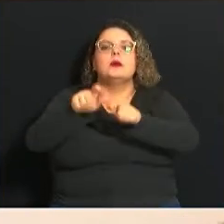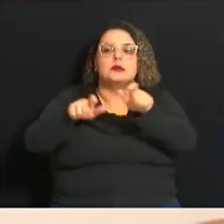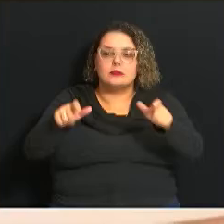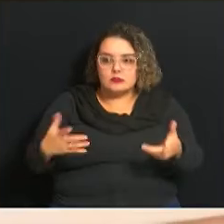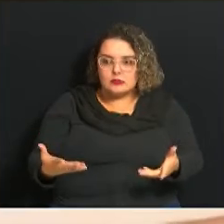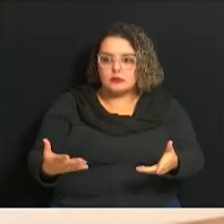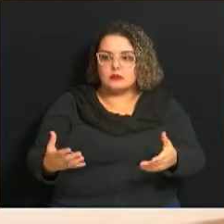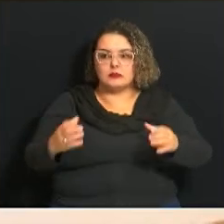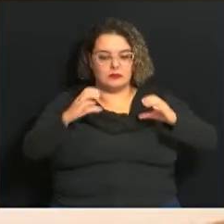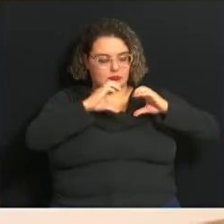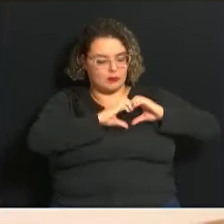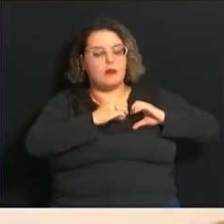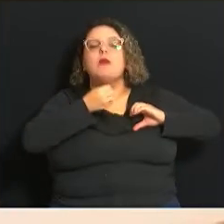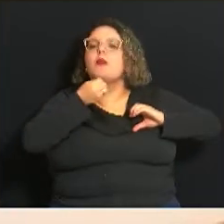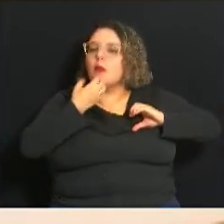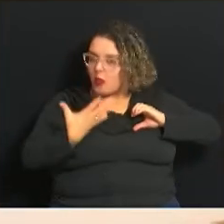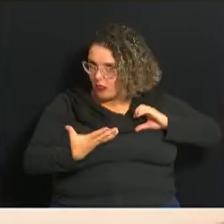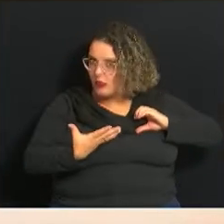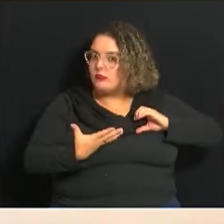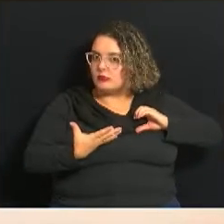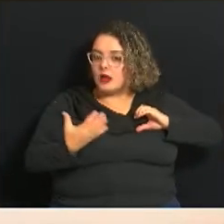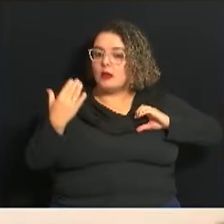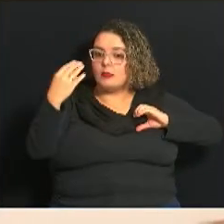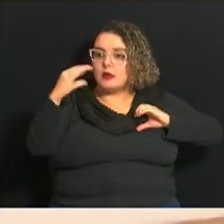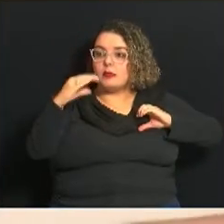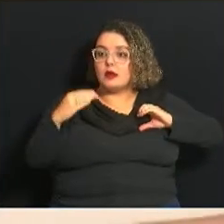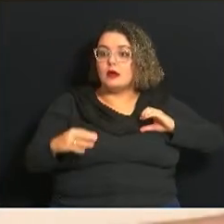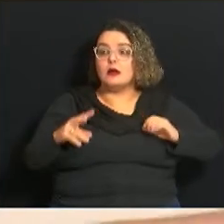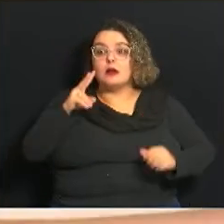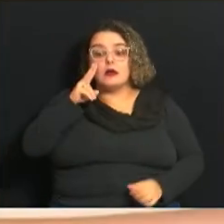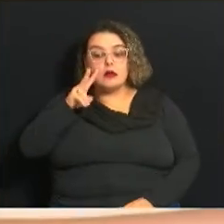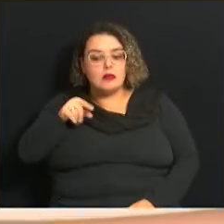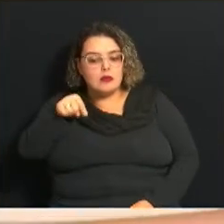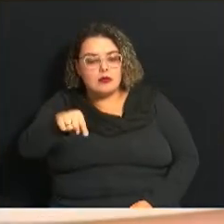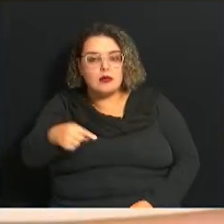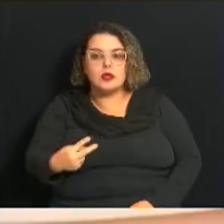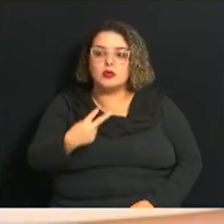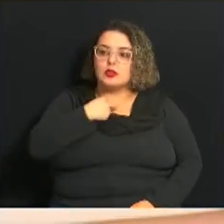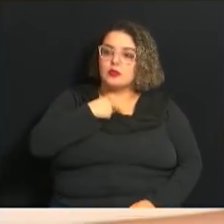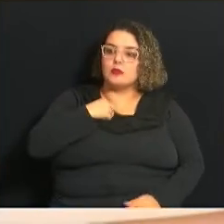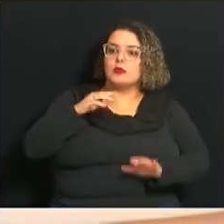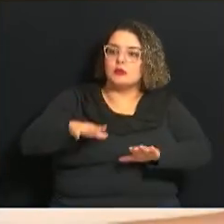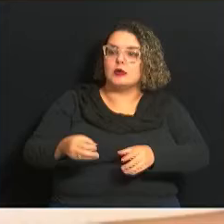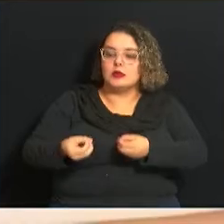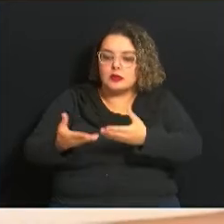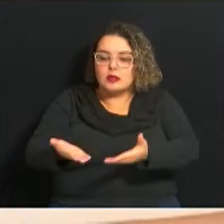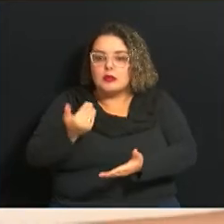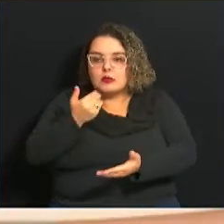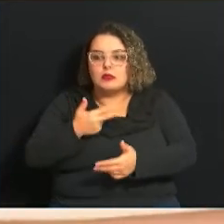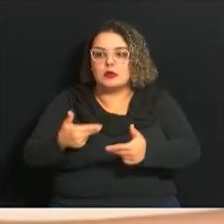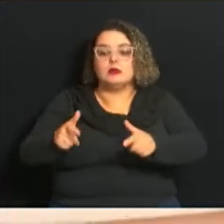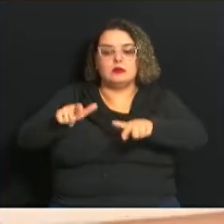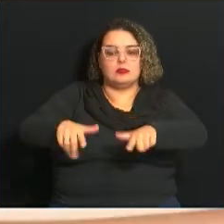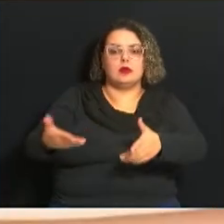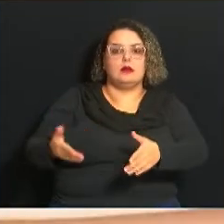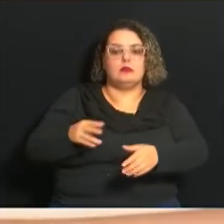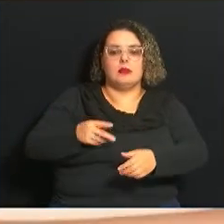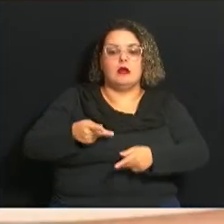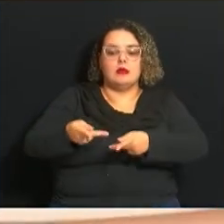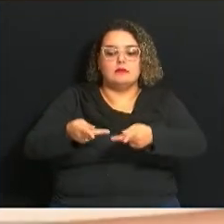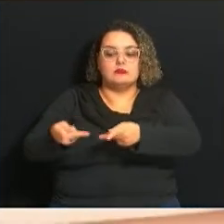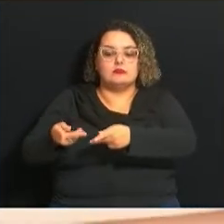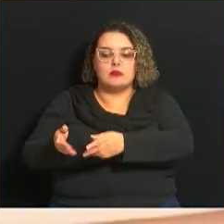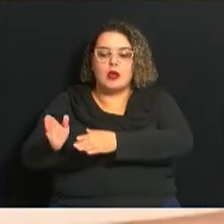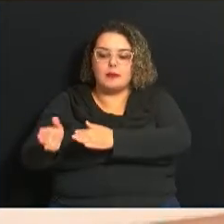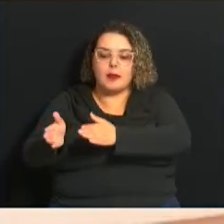bons corações que foi postando, olha, eu vi ele, não pude ficar, mas dei ração em tal lugar. Então a gente foi conseguindo traçar